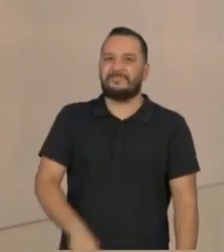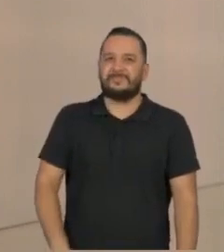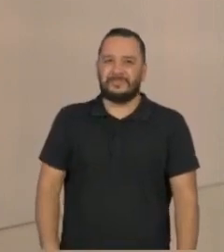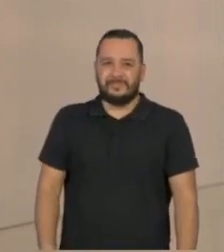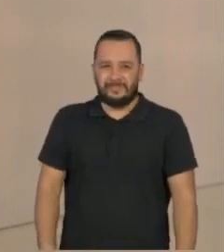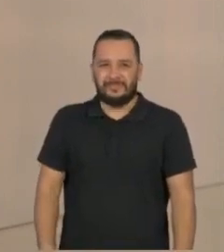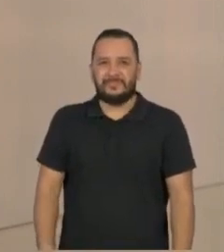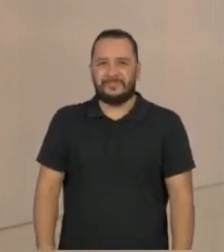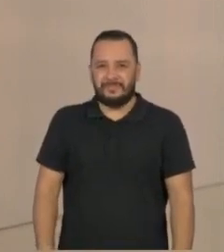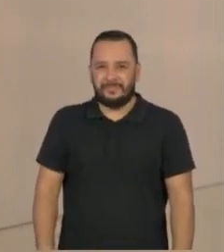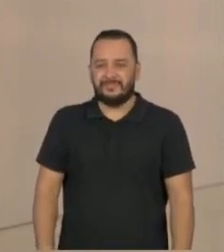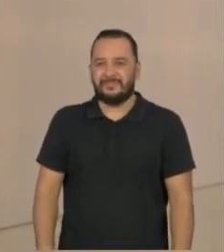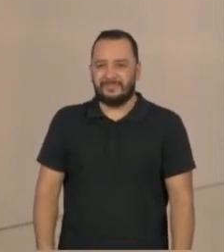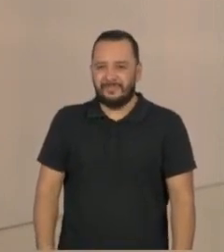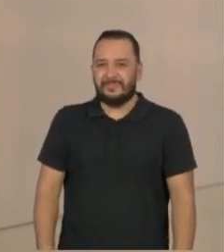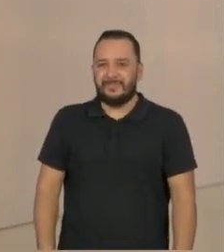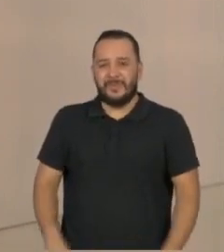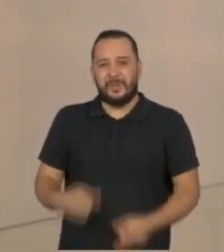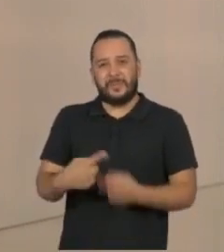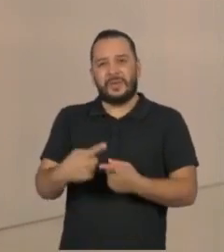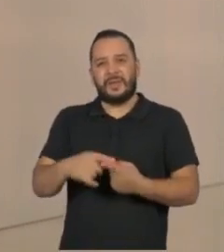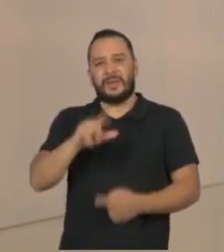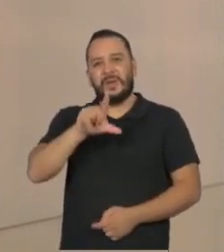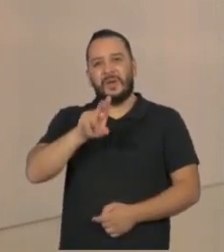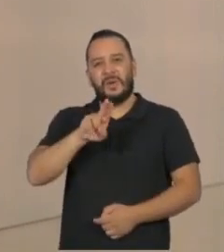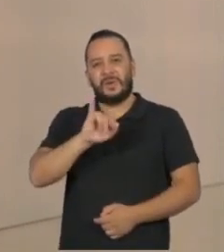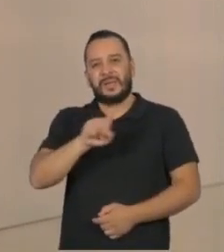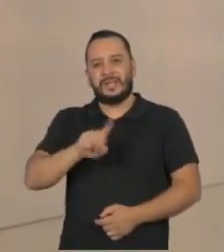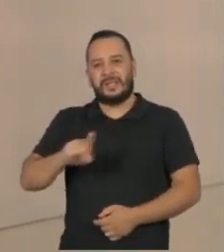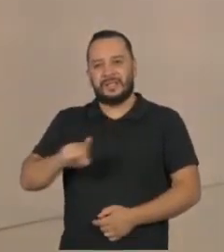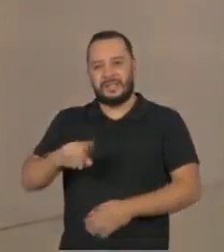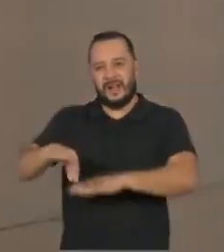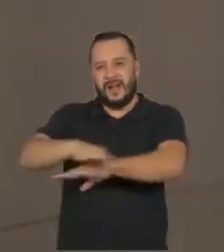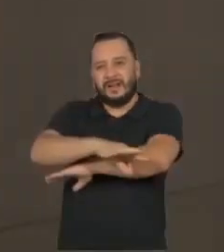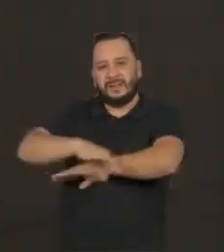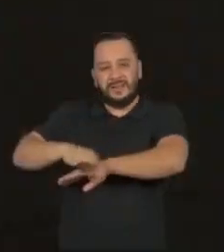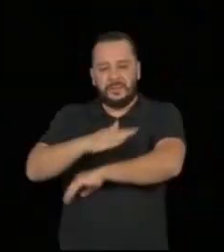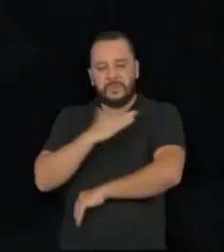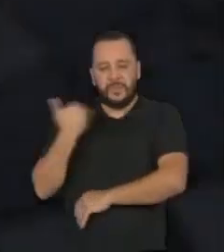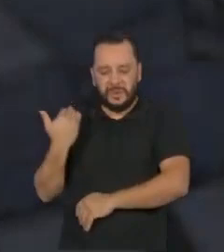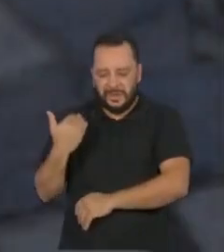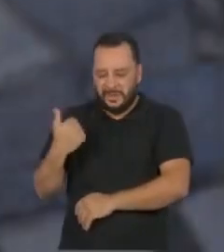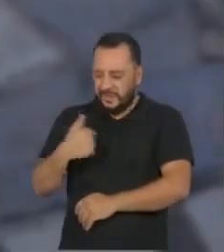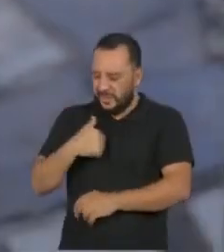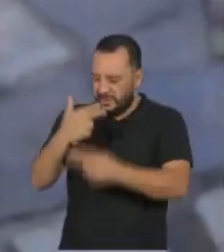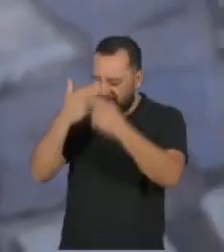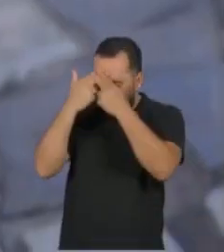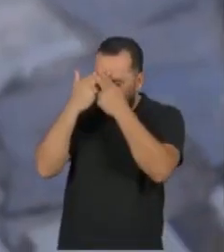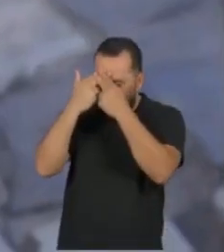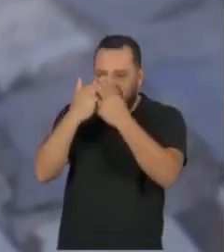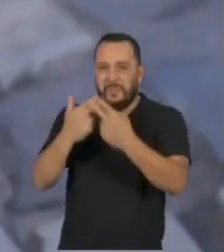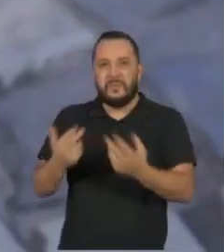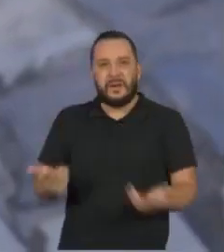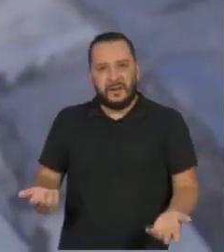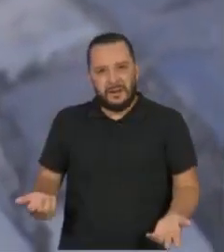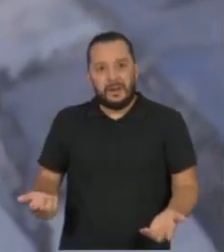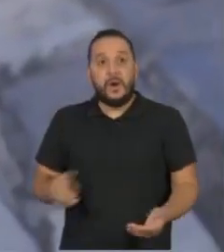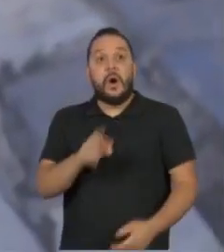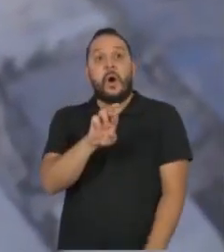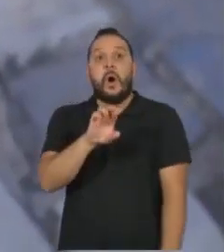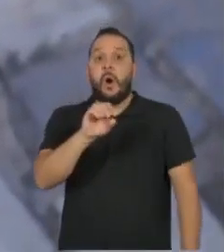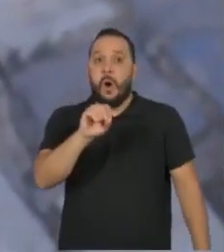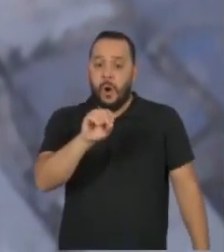Porque, primeiro, foi assim, aquele trauma. O Robert foi identificado em